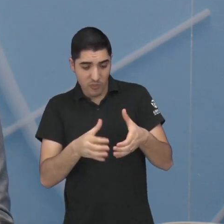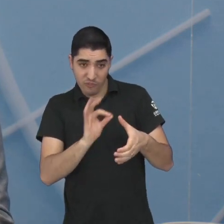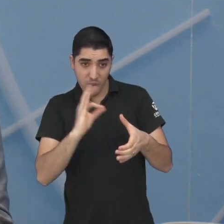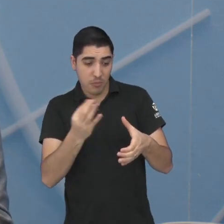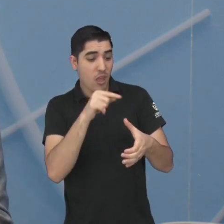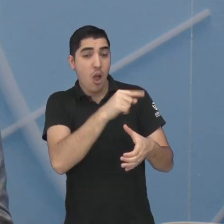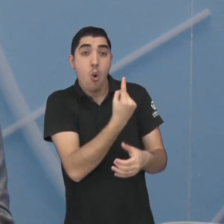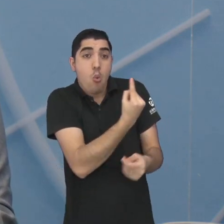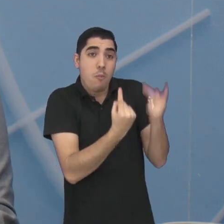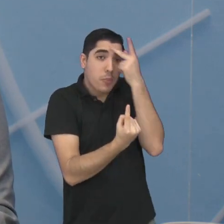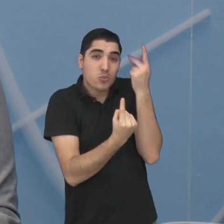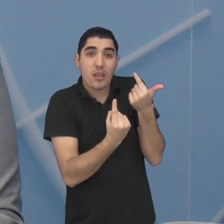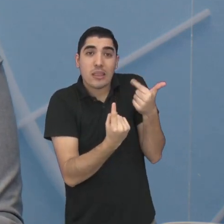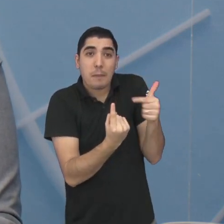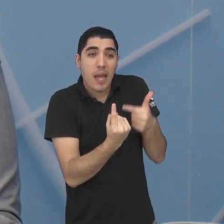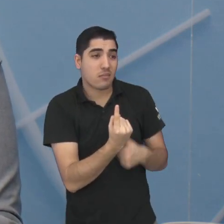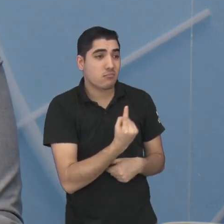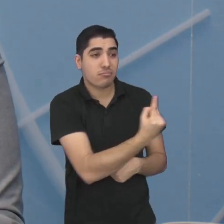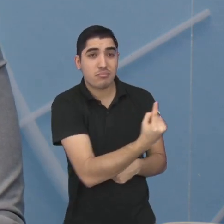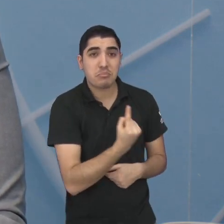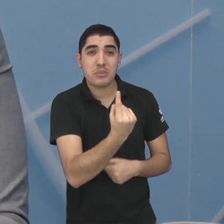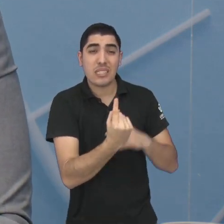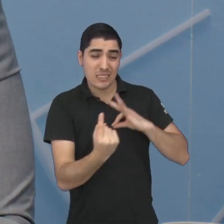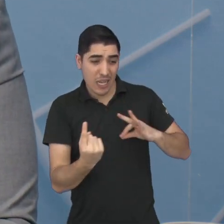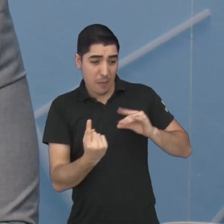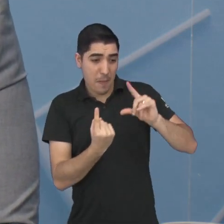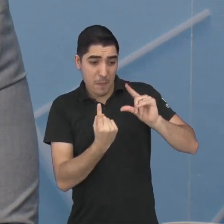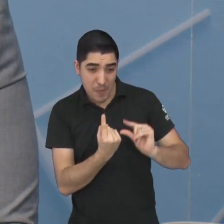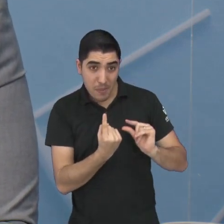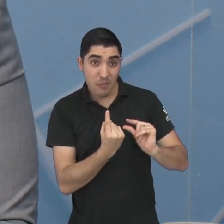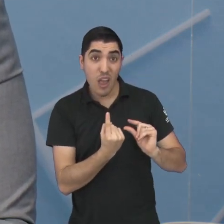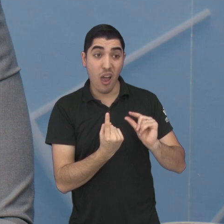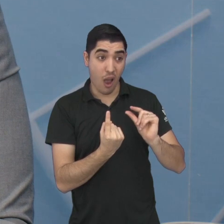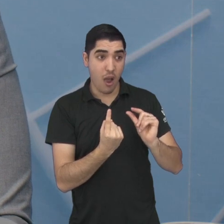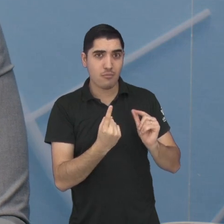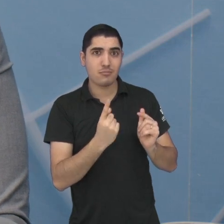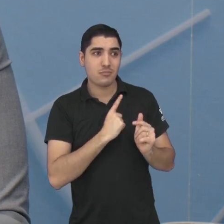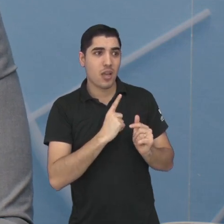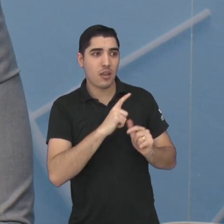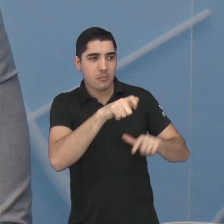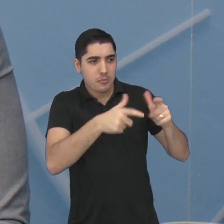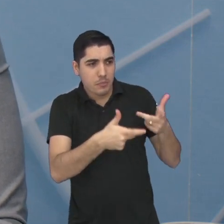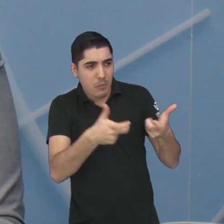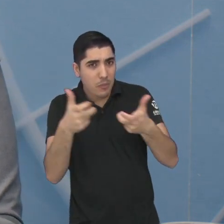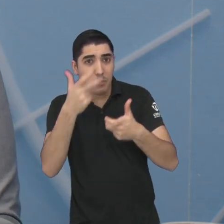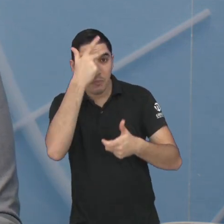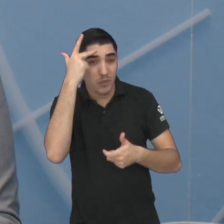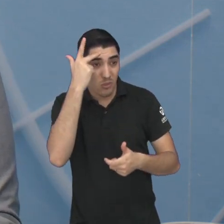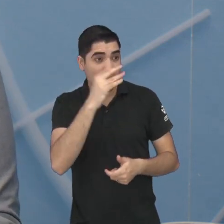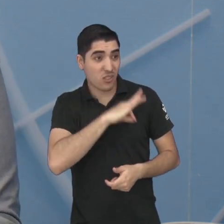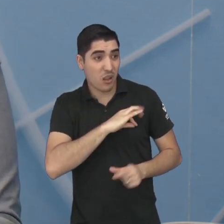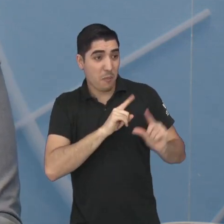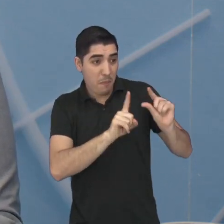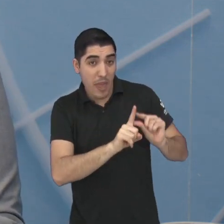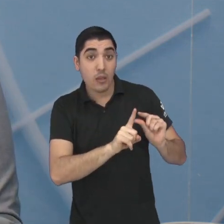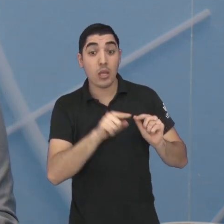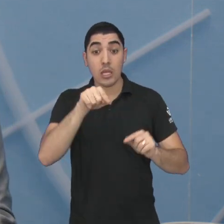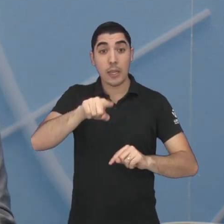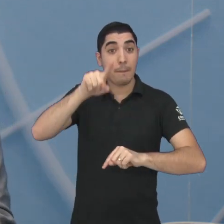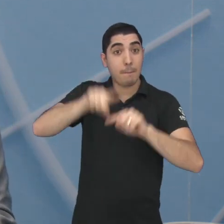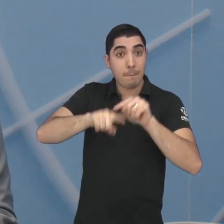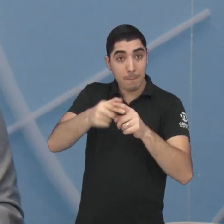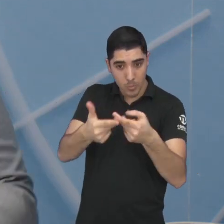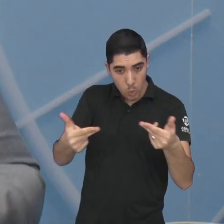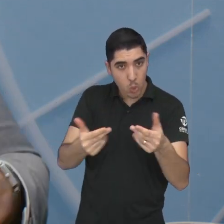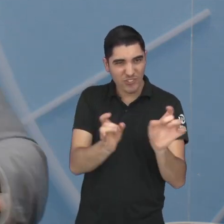situação como essa? E isso em salários cada vez mais precarizados, e ao mesmo tempo que os produtos são cada vez mais caros. Tudo encarece,